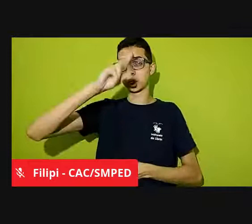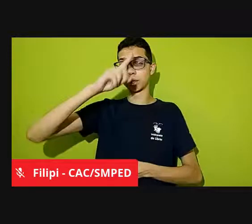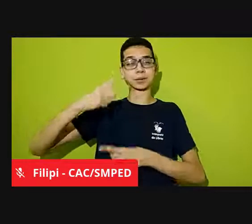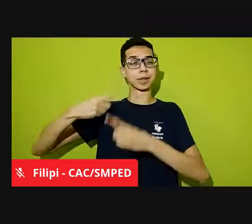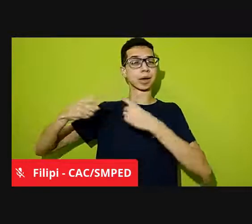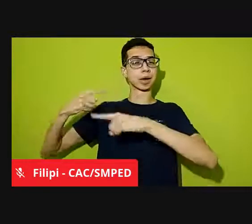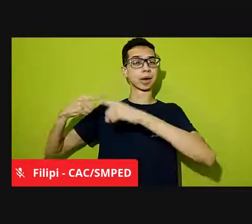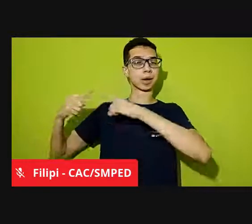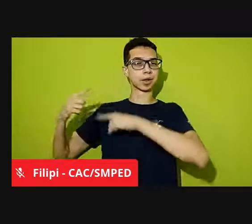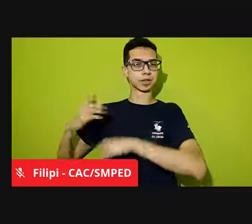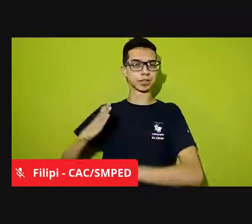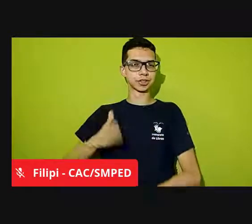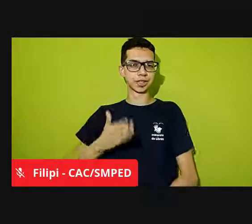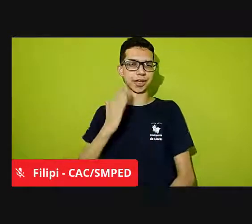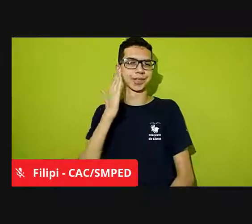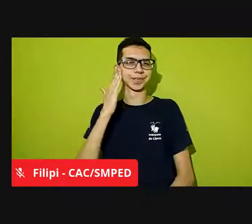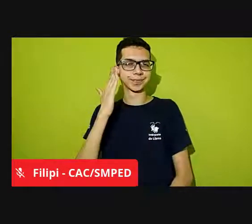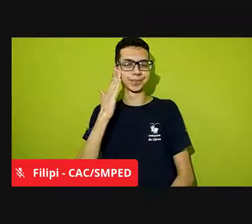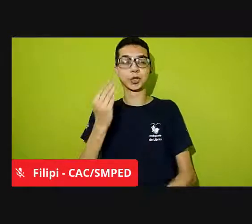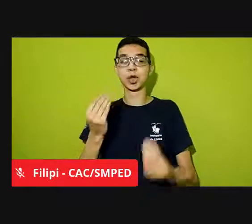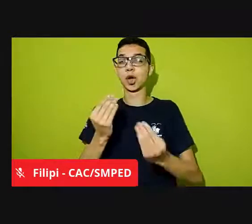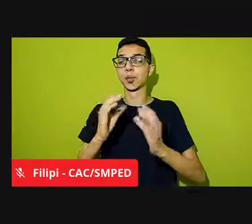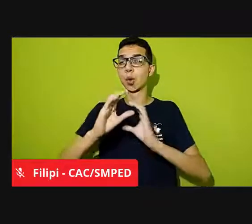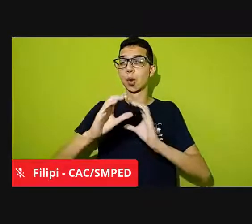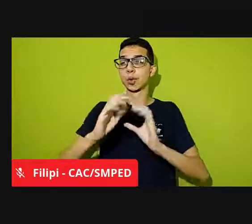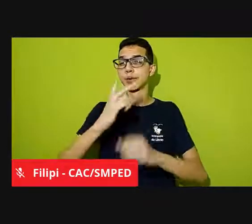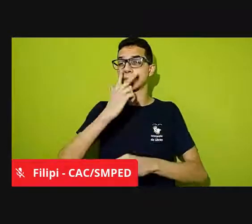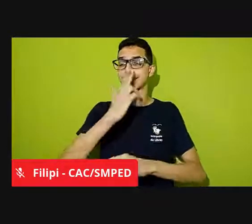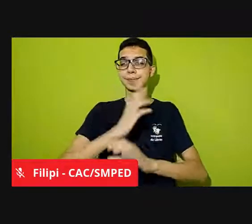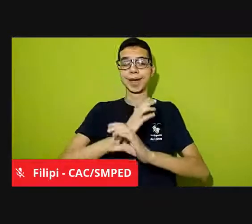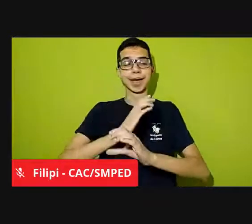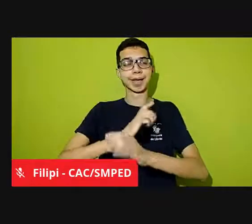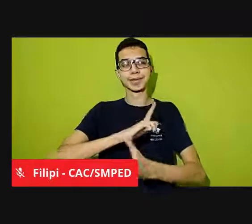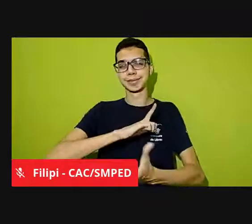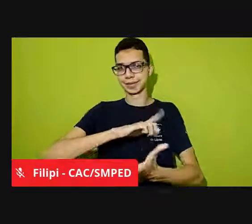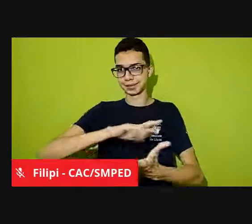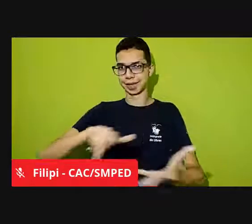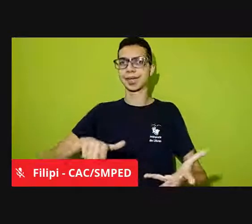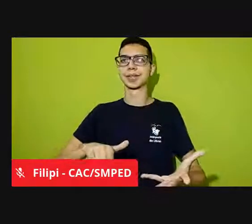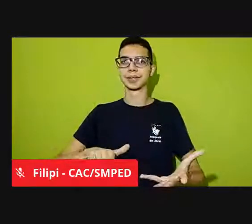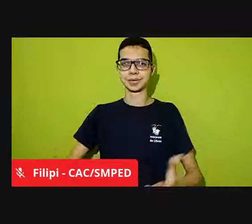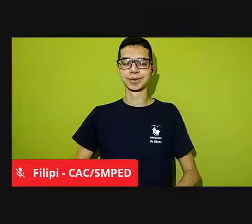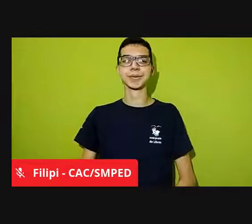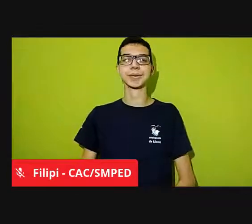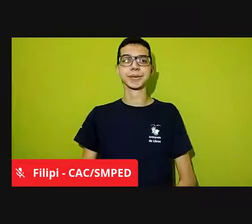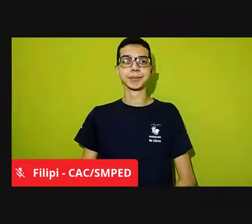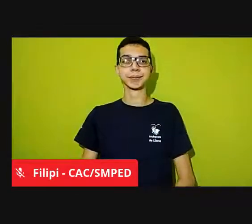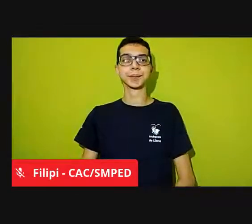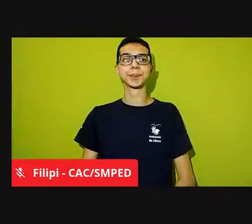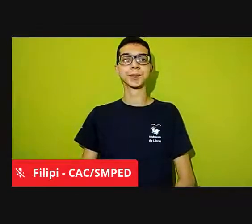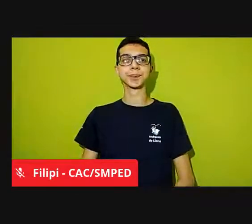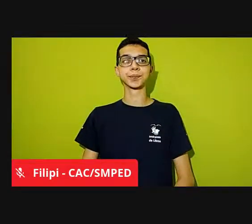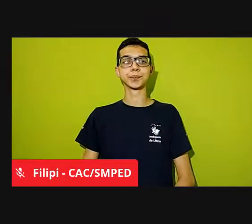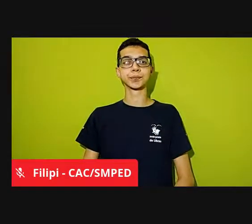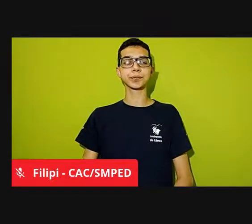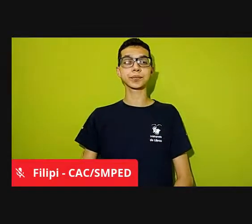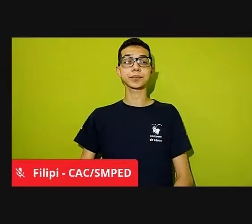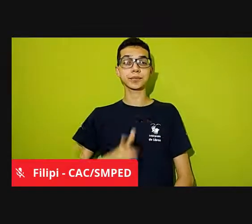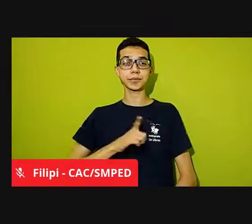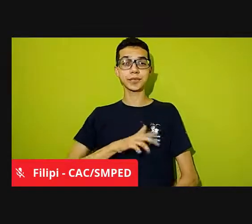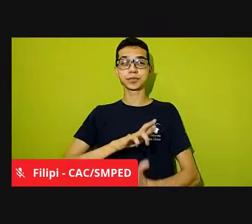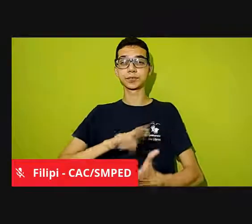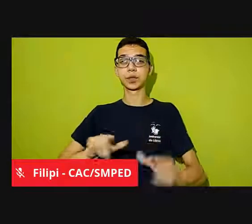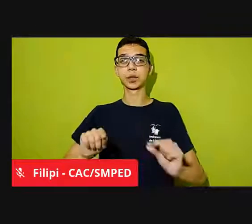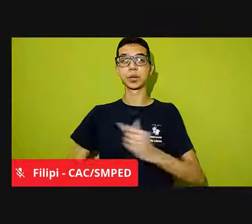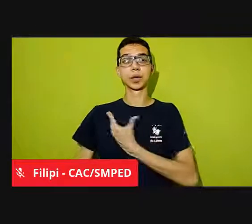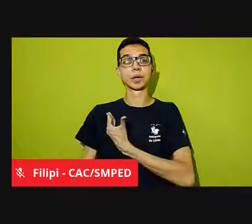corpos dissidentes e às formas de se comunicar e se relacionar dissidentes também, de segregação que desacreditam, fazem